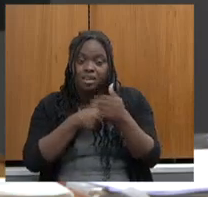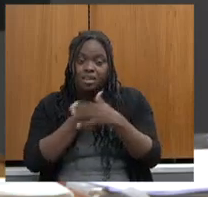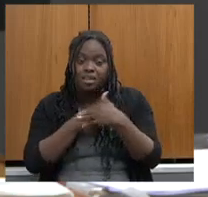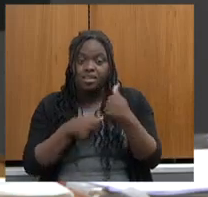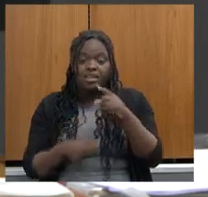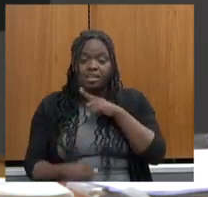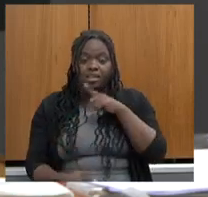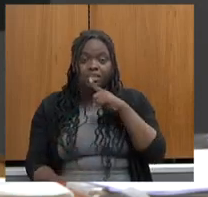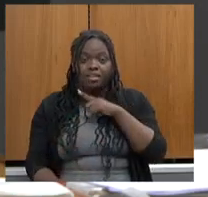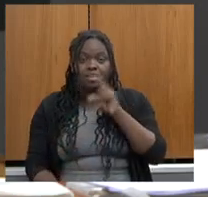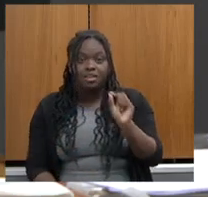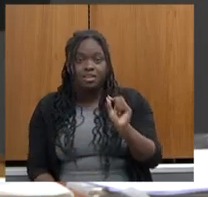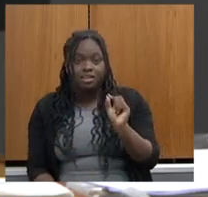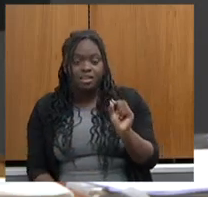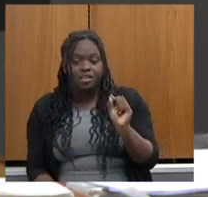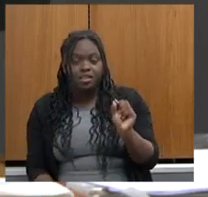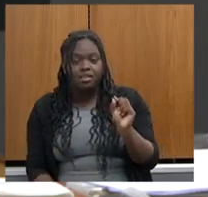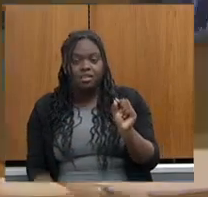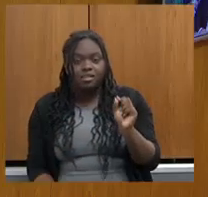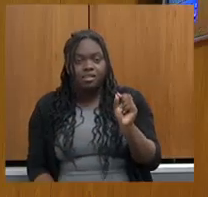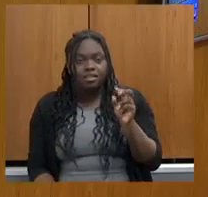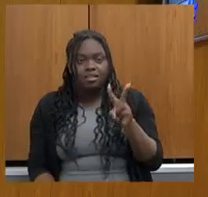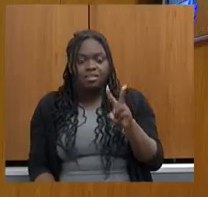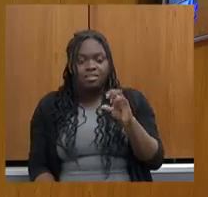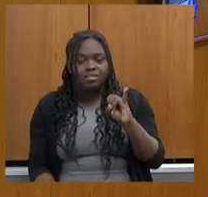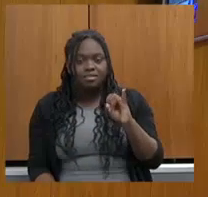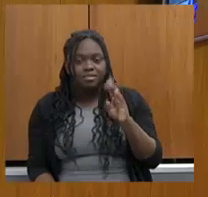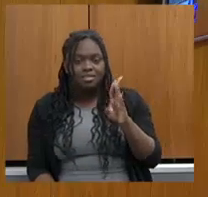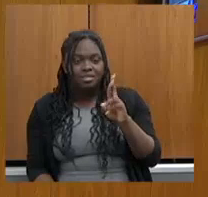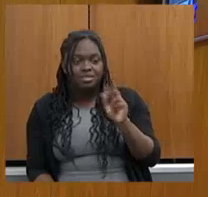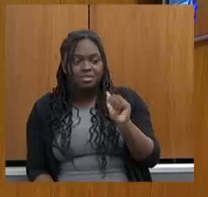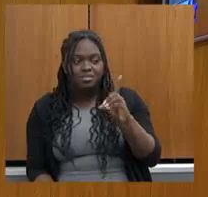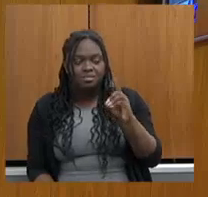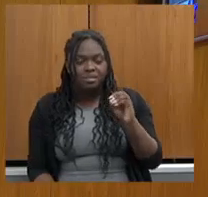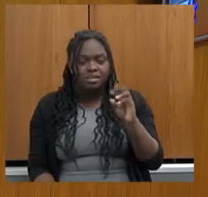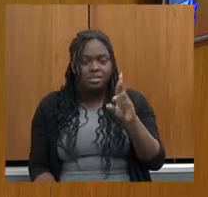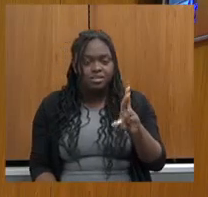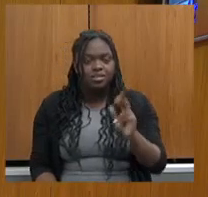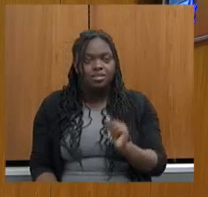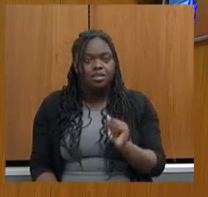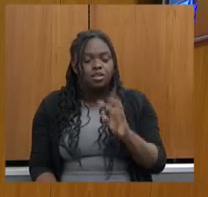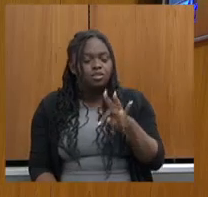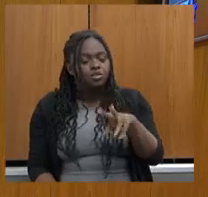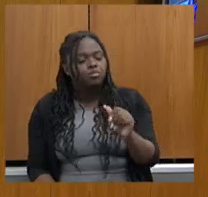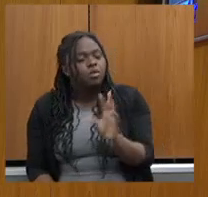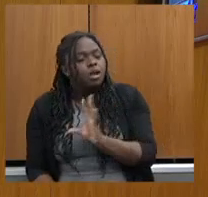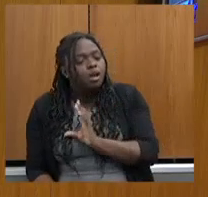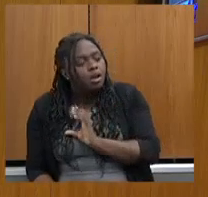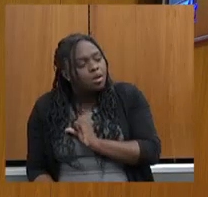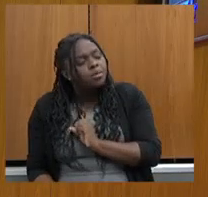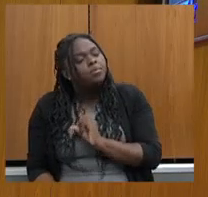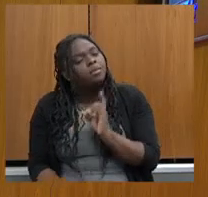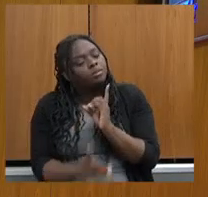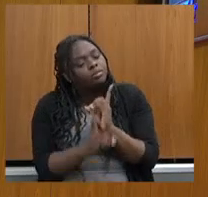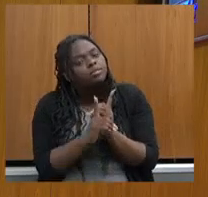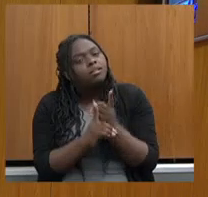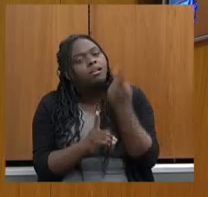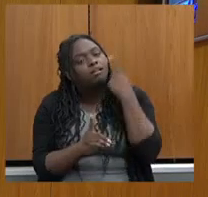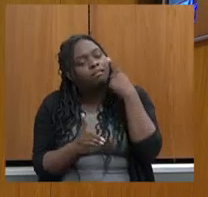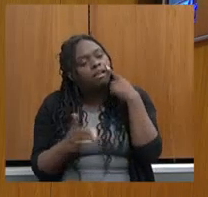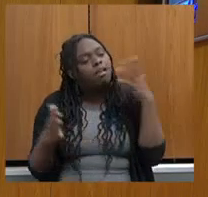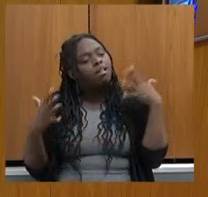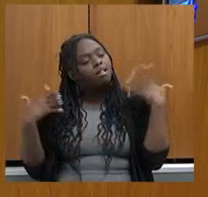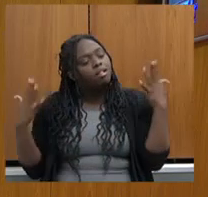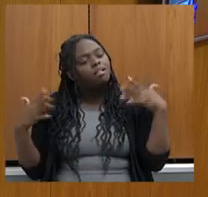vibrador é para gente é uma ninguém encontrar com o senhor e viu entusiasmo né a vibração